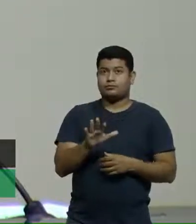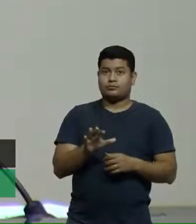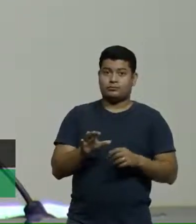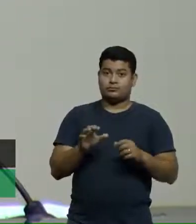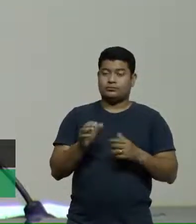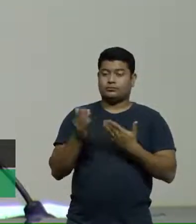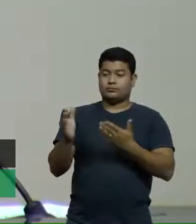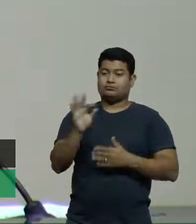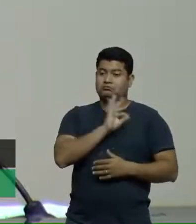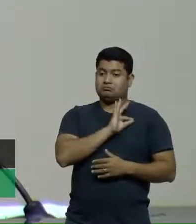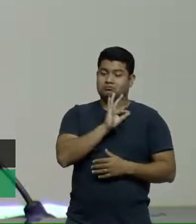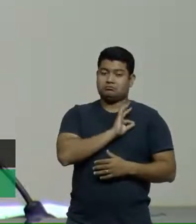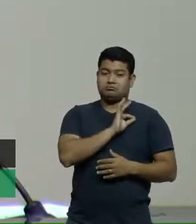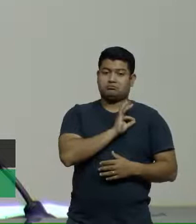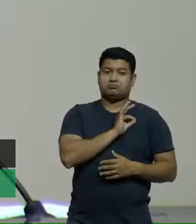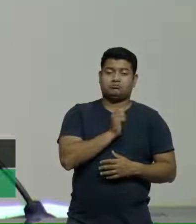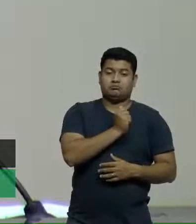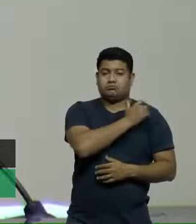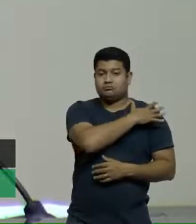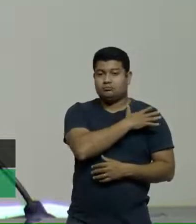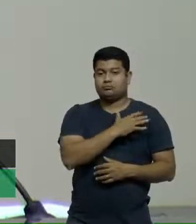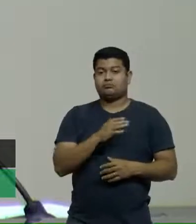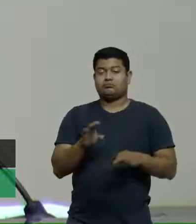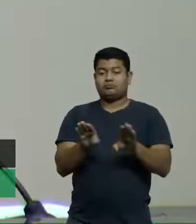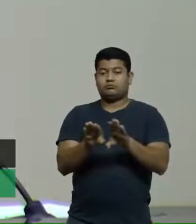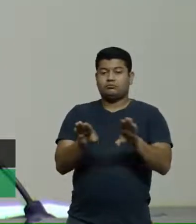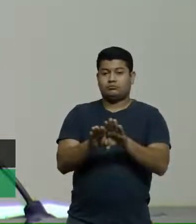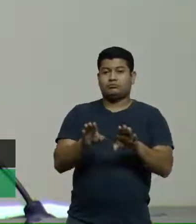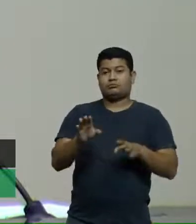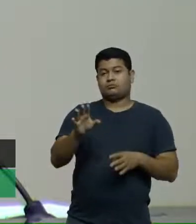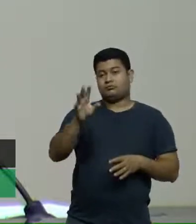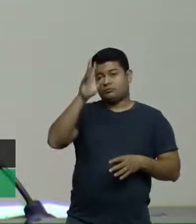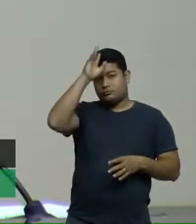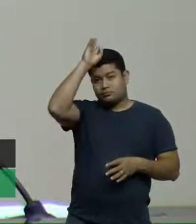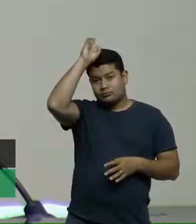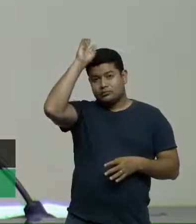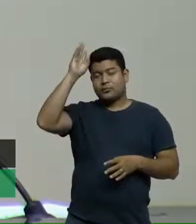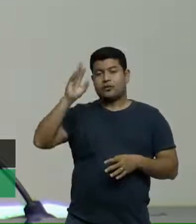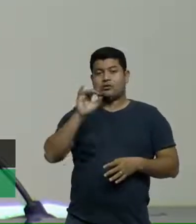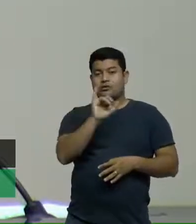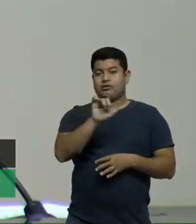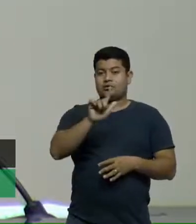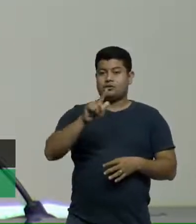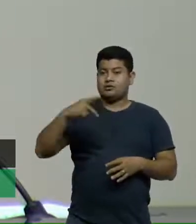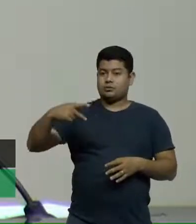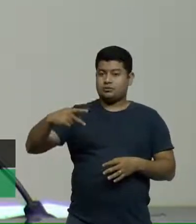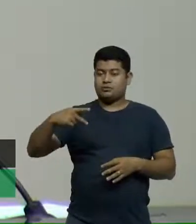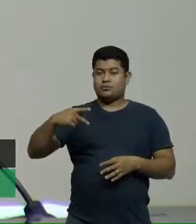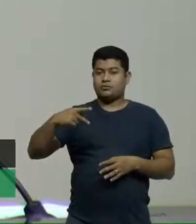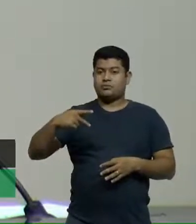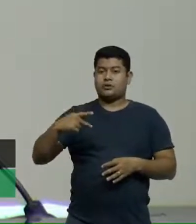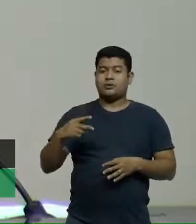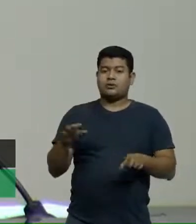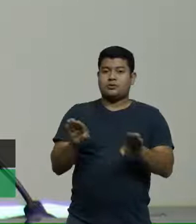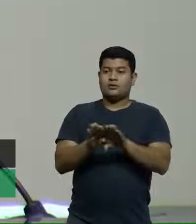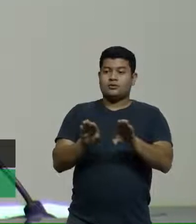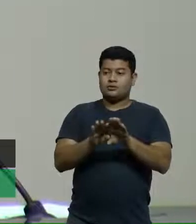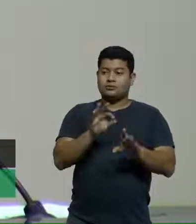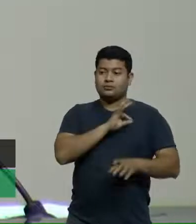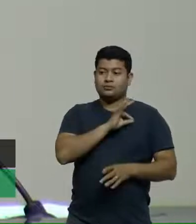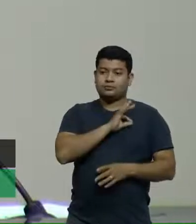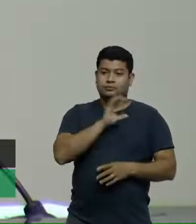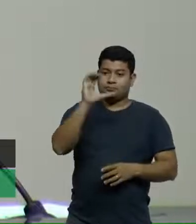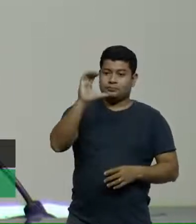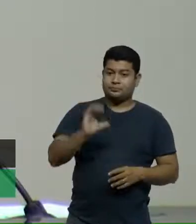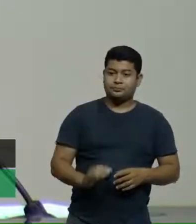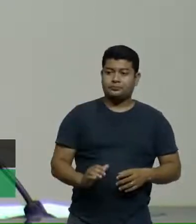Polícia Militar, quanto para os bombeiros, quanto para o IGP e para a Polícia Civil, os deputados